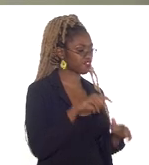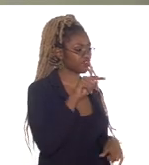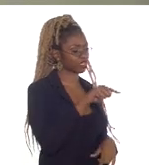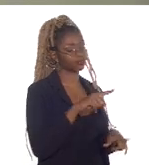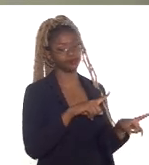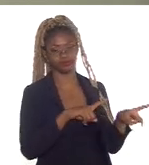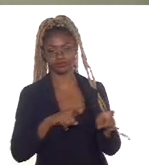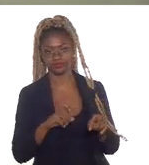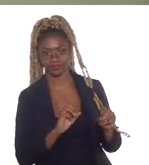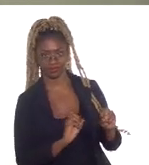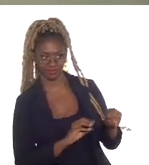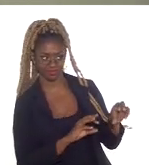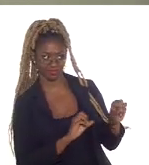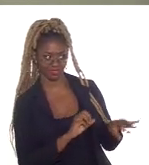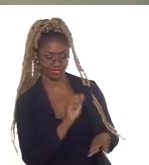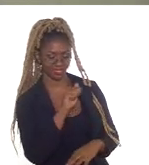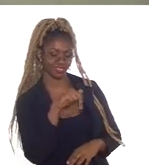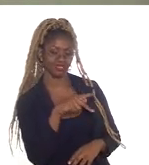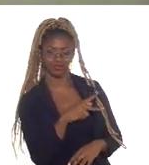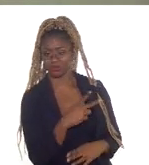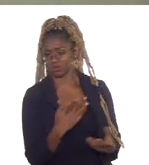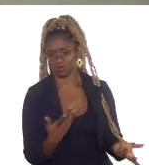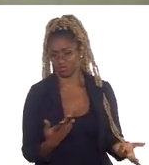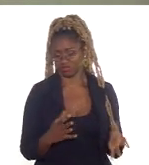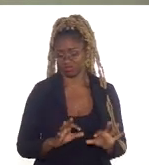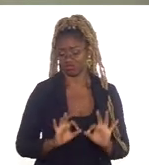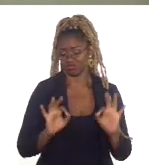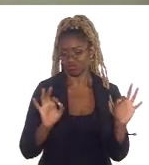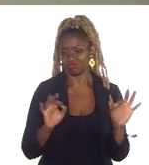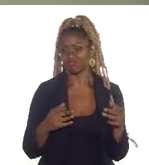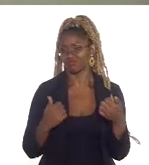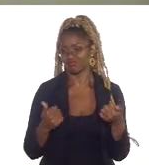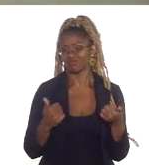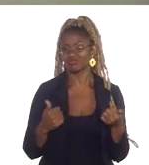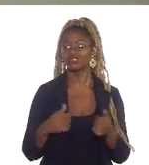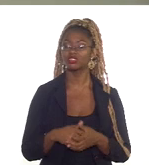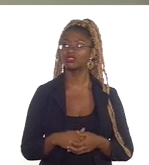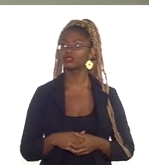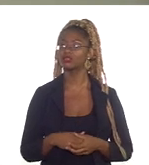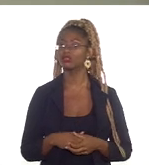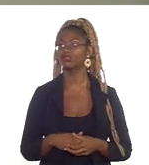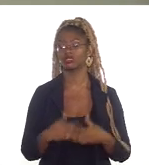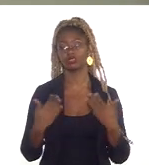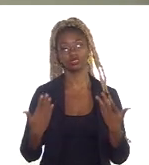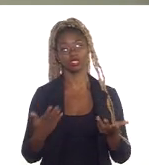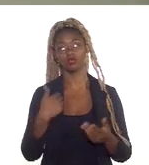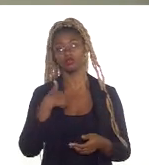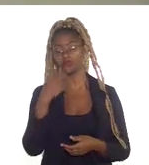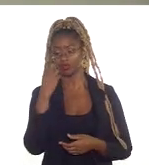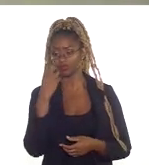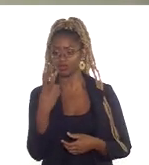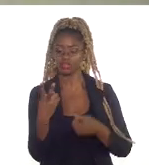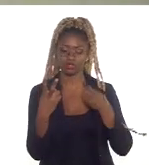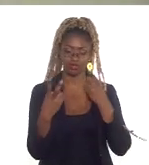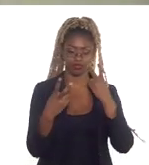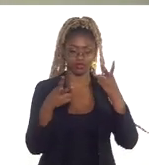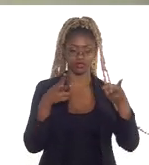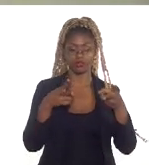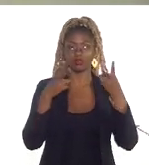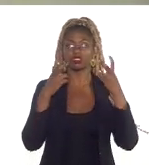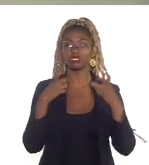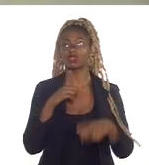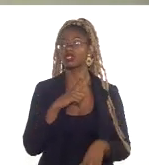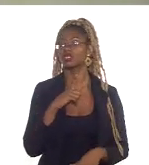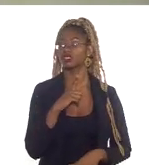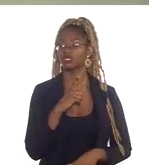Fazenda treina a ANP. Então, verifico que tem um caminho